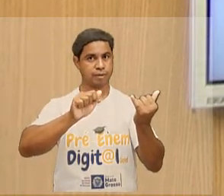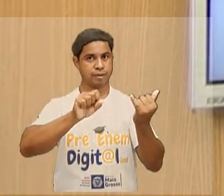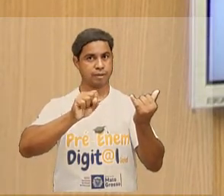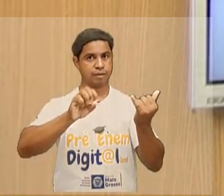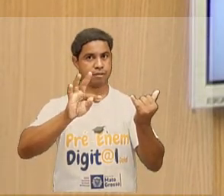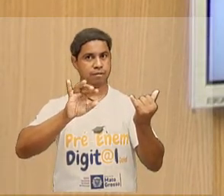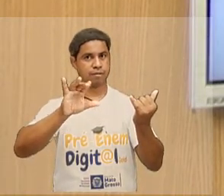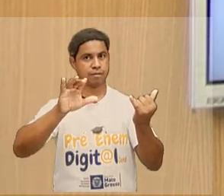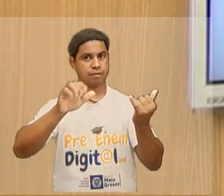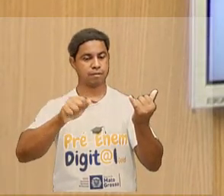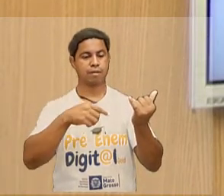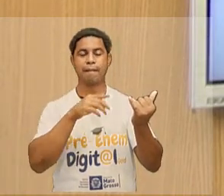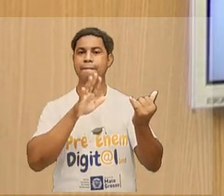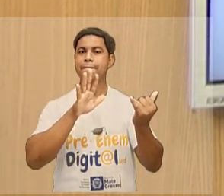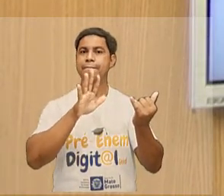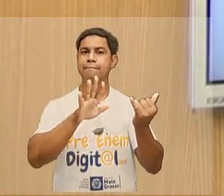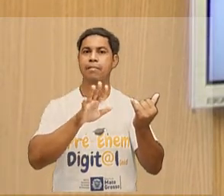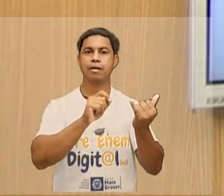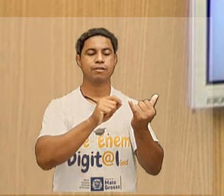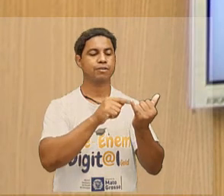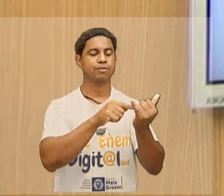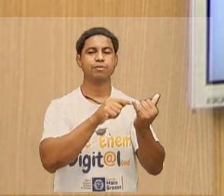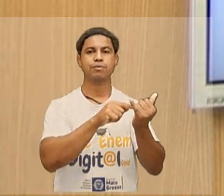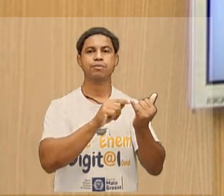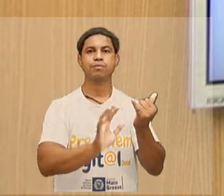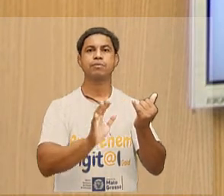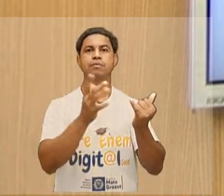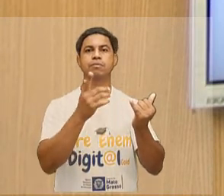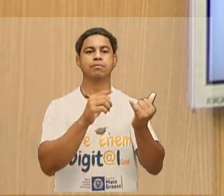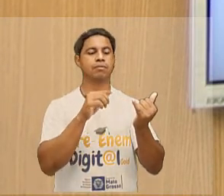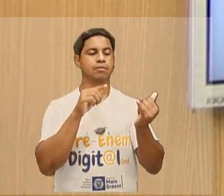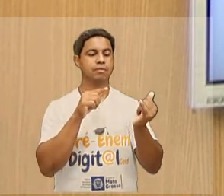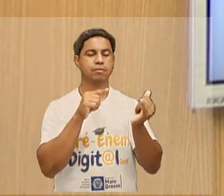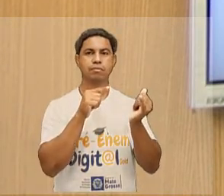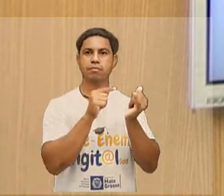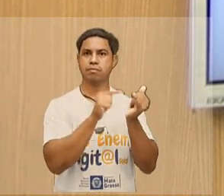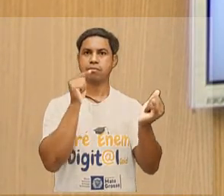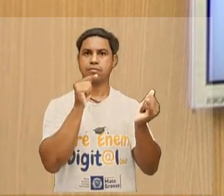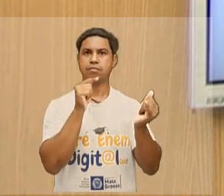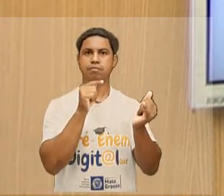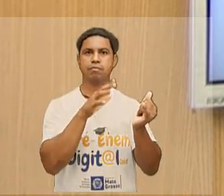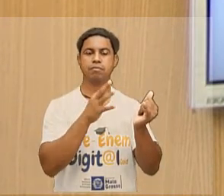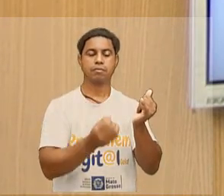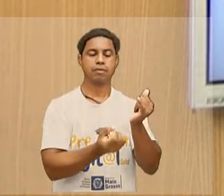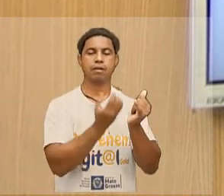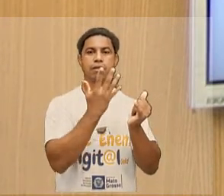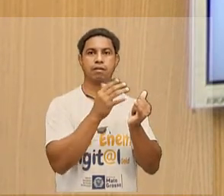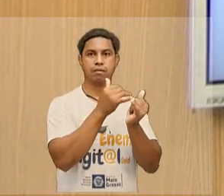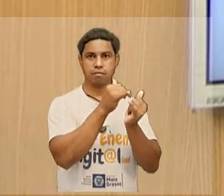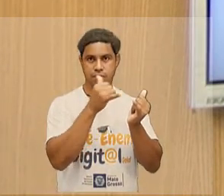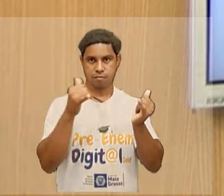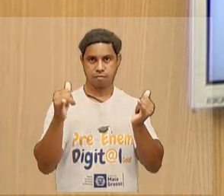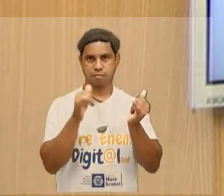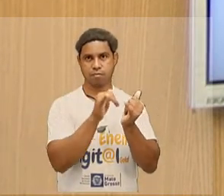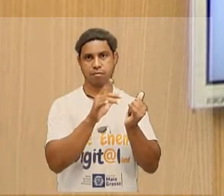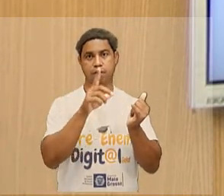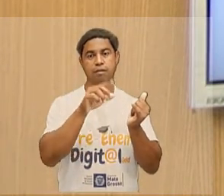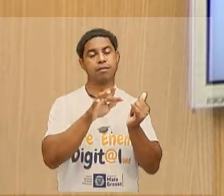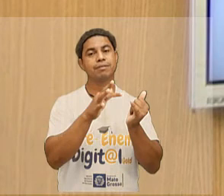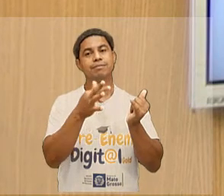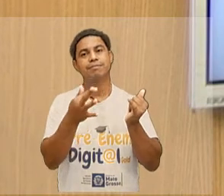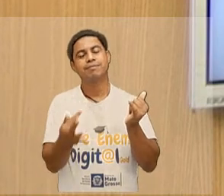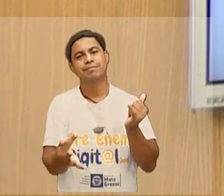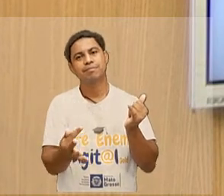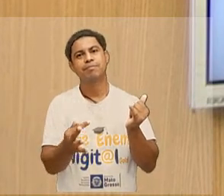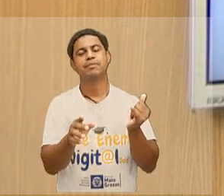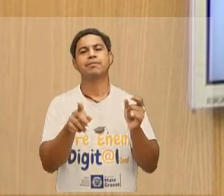mas o circuito está aberto. Então, quando eu pressiono aqui, eu crio um circuito elétrico simples fechado. E aí começa um